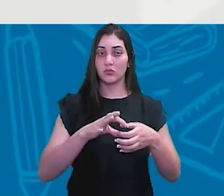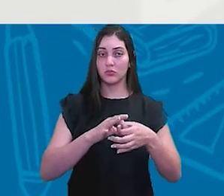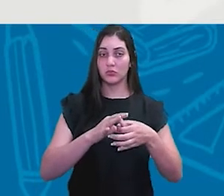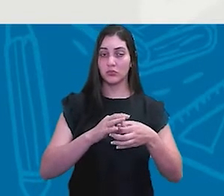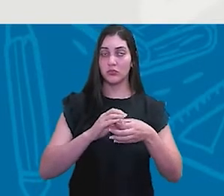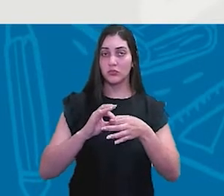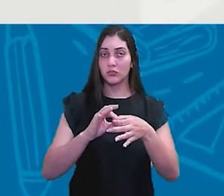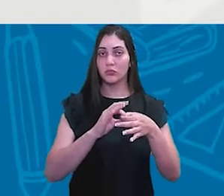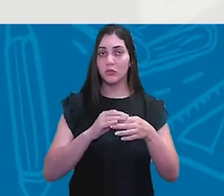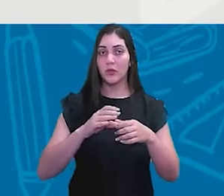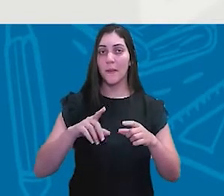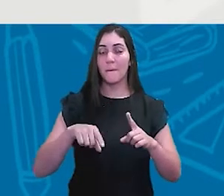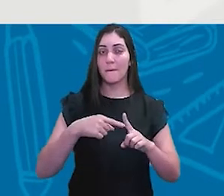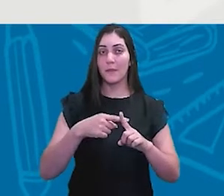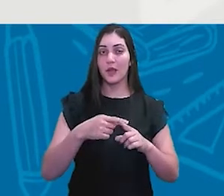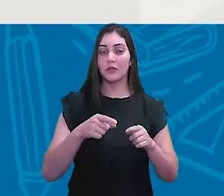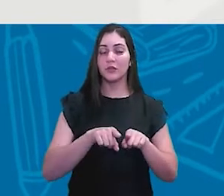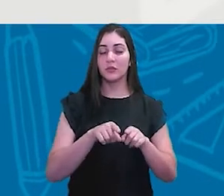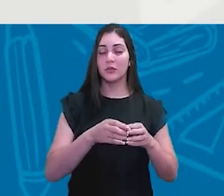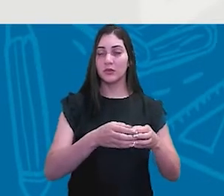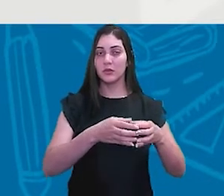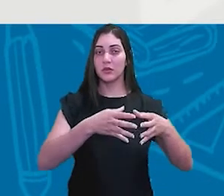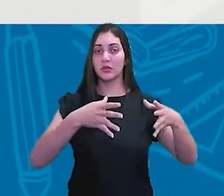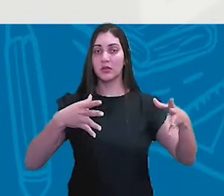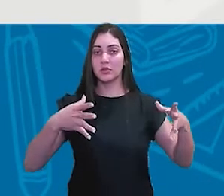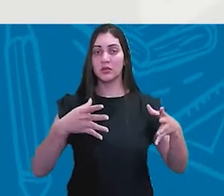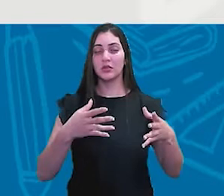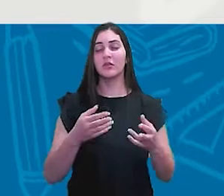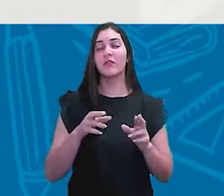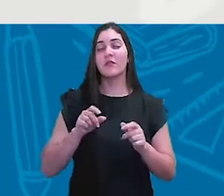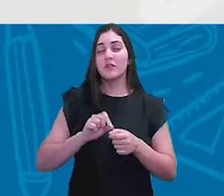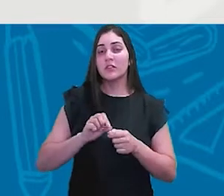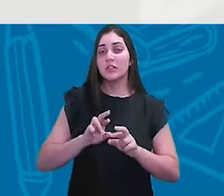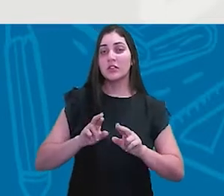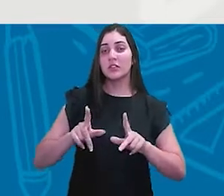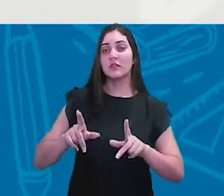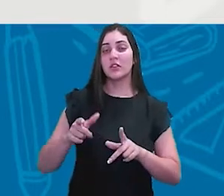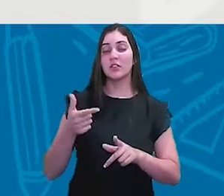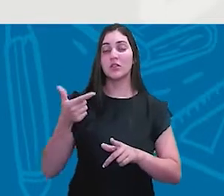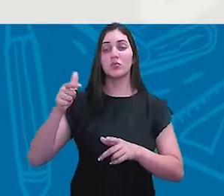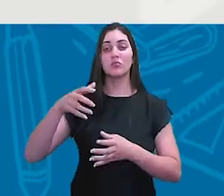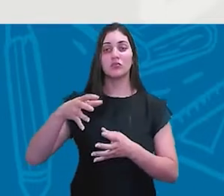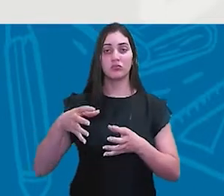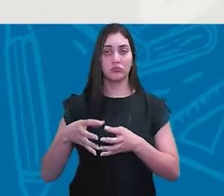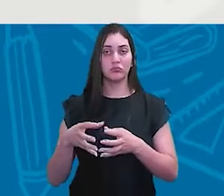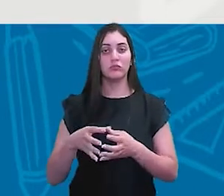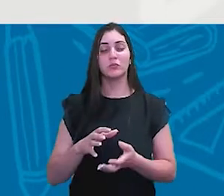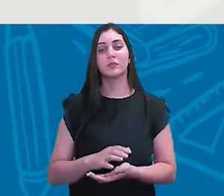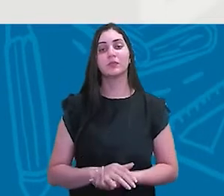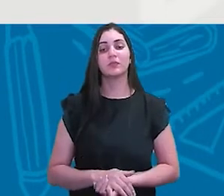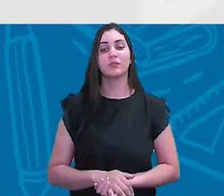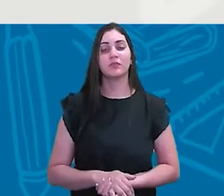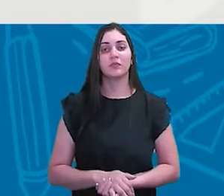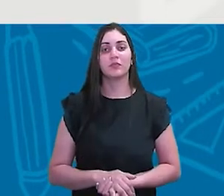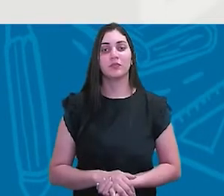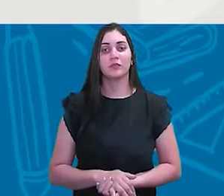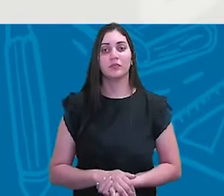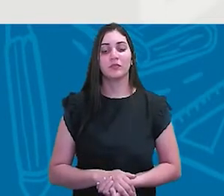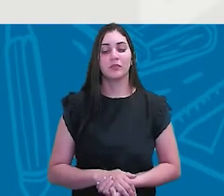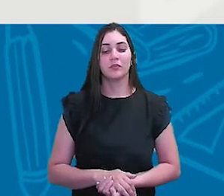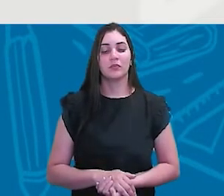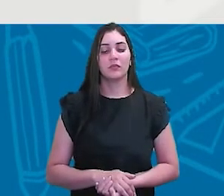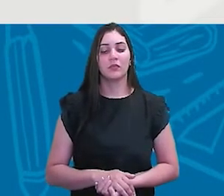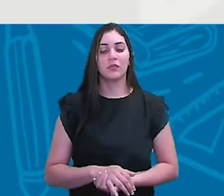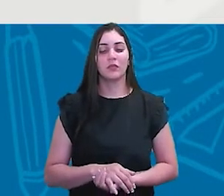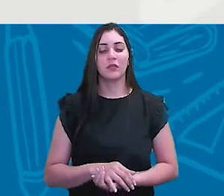mais e fazer frente aos grandes blocos e grandes economias do mundo, certo? E mais a